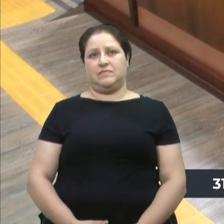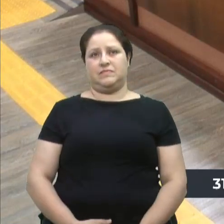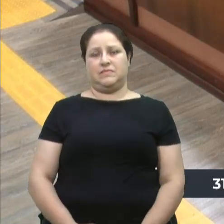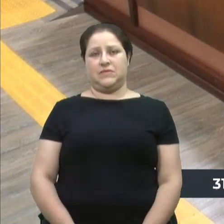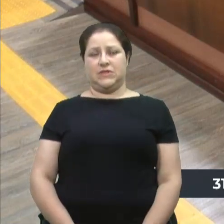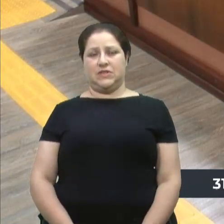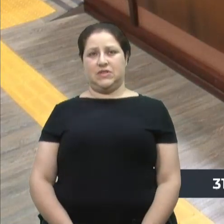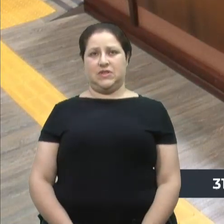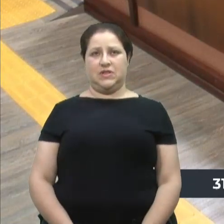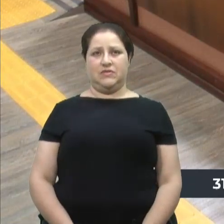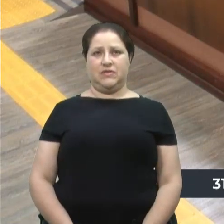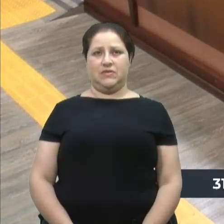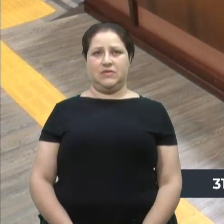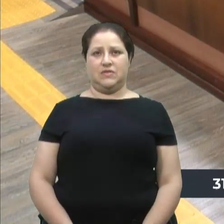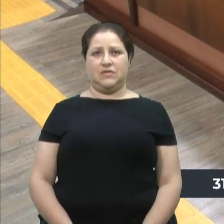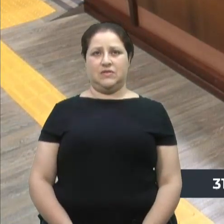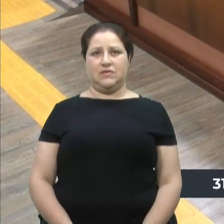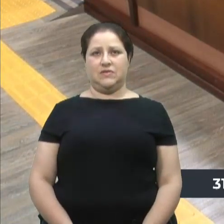Não, agora é...